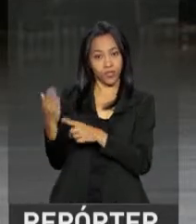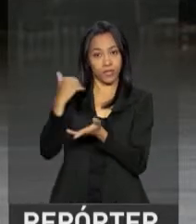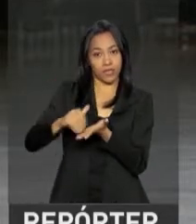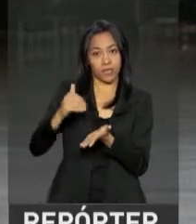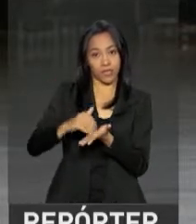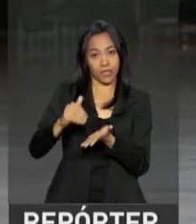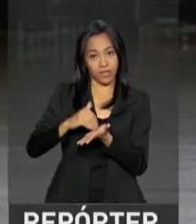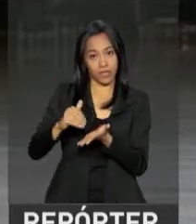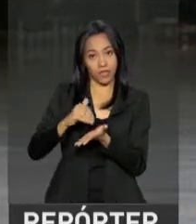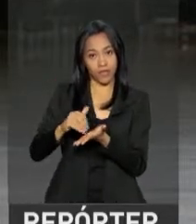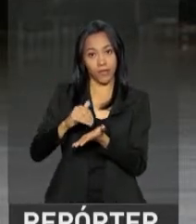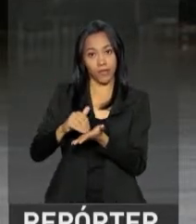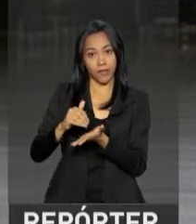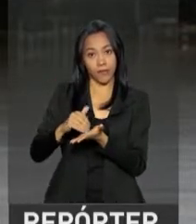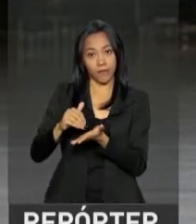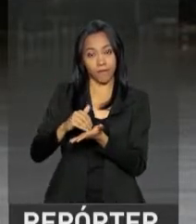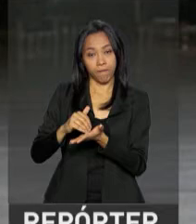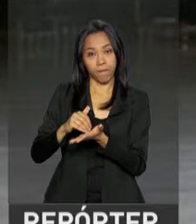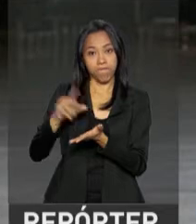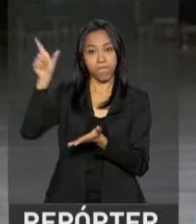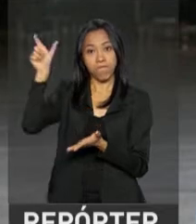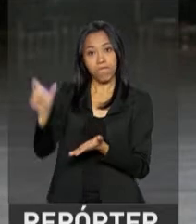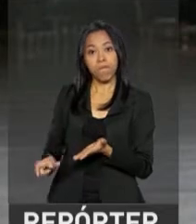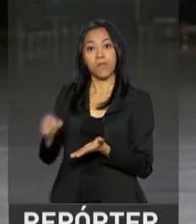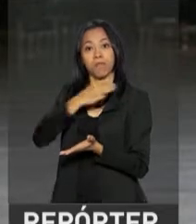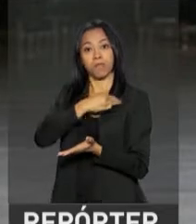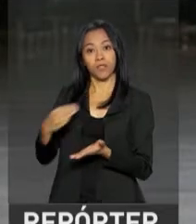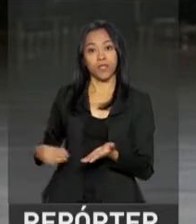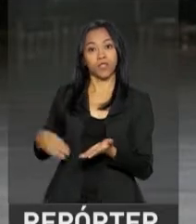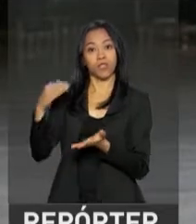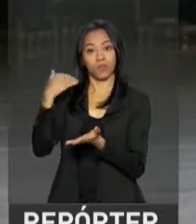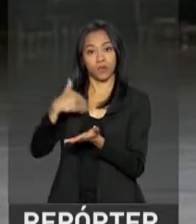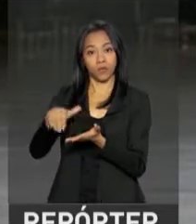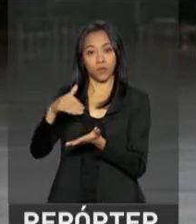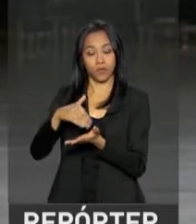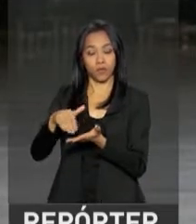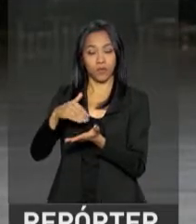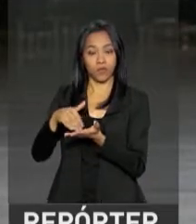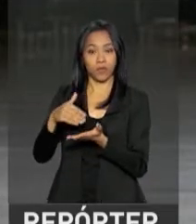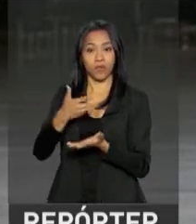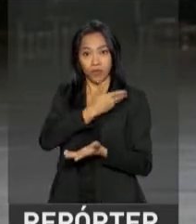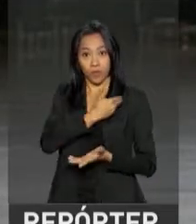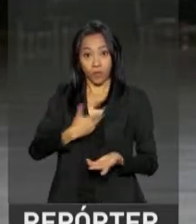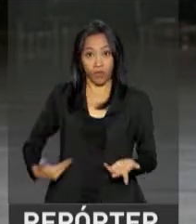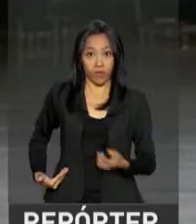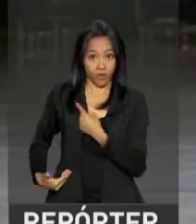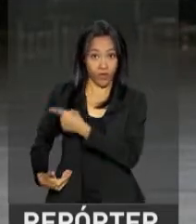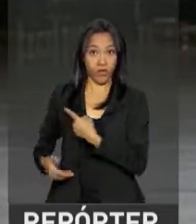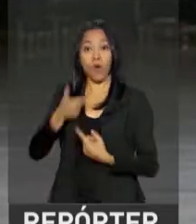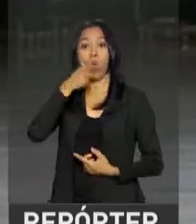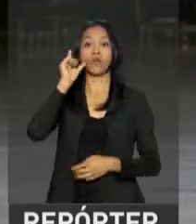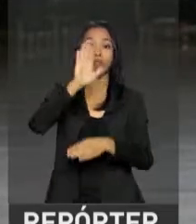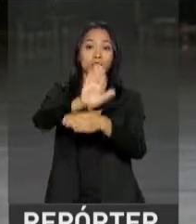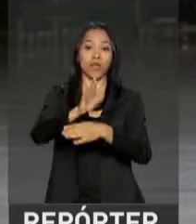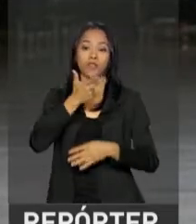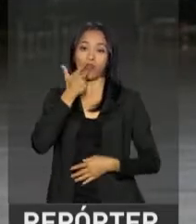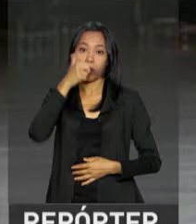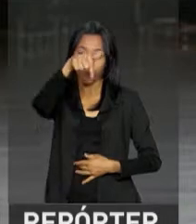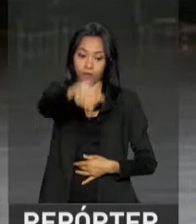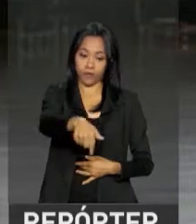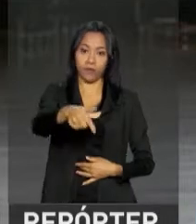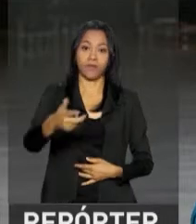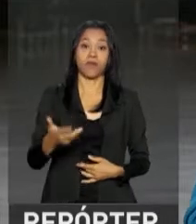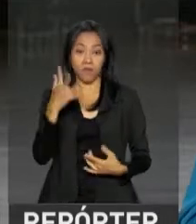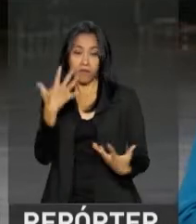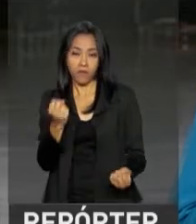Governo, ministro-chefe da Secretaria de Governo, Carlos Marum, que falou à imprensa ontem à tarde aqui no Palácio do